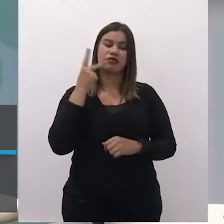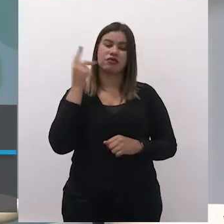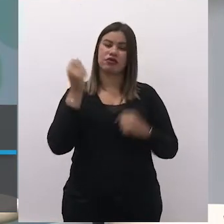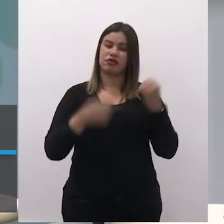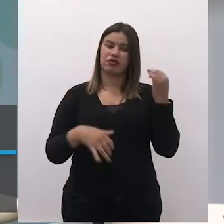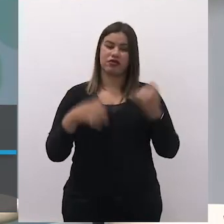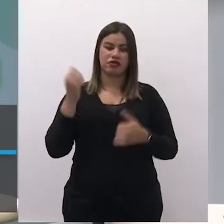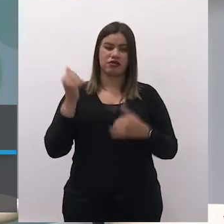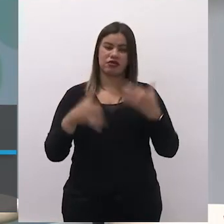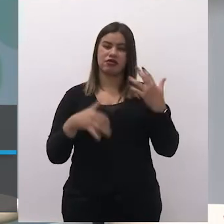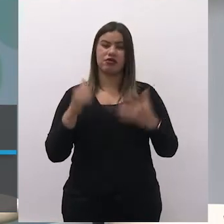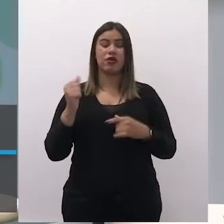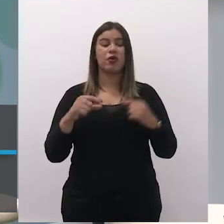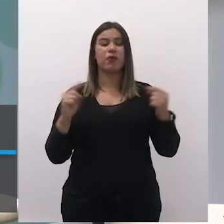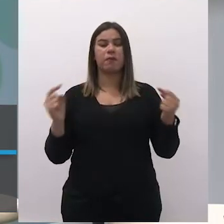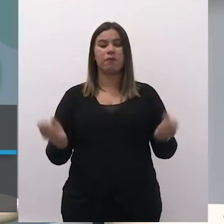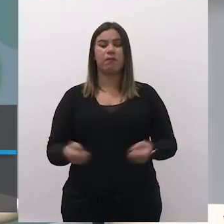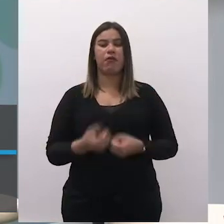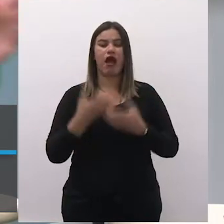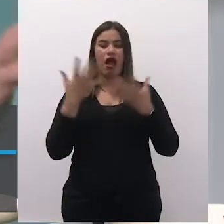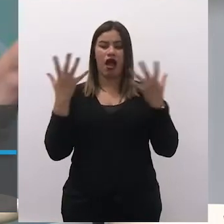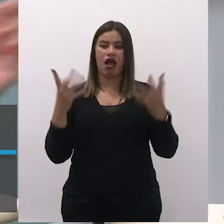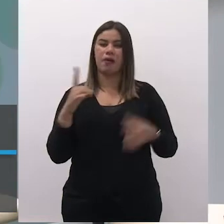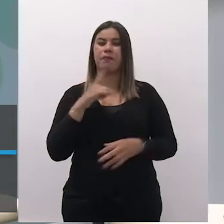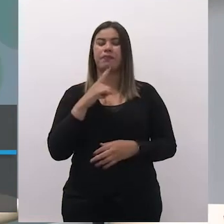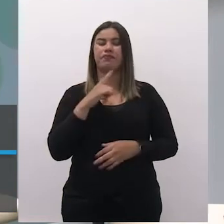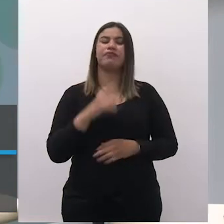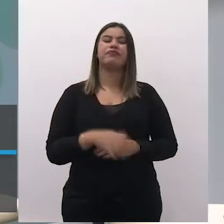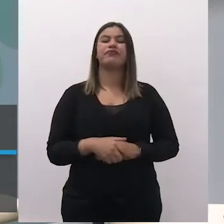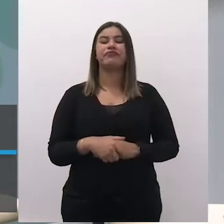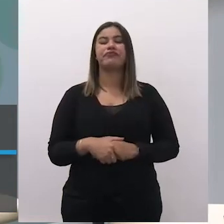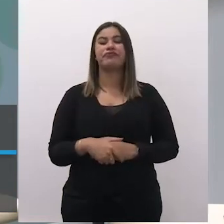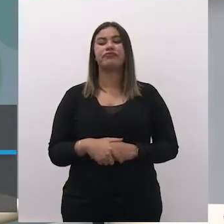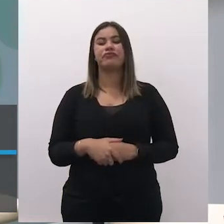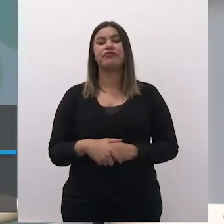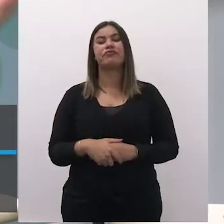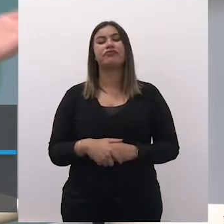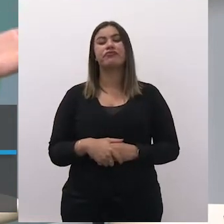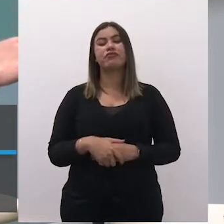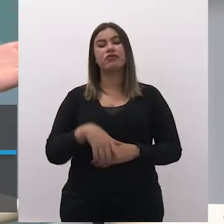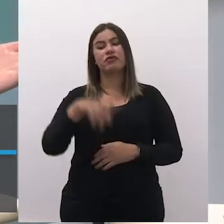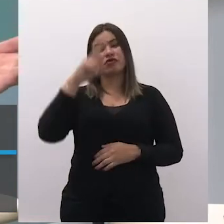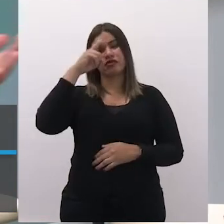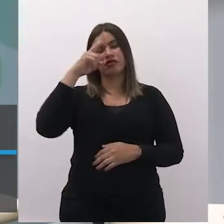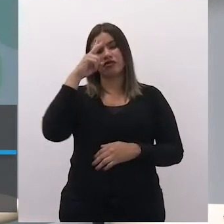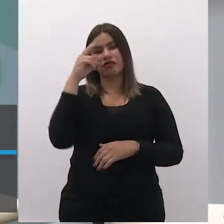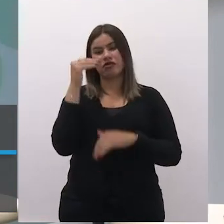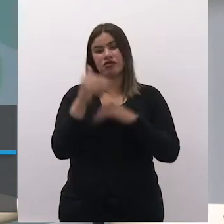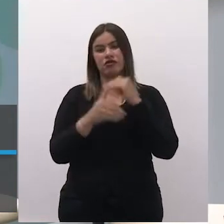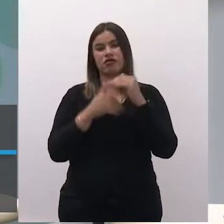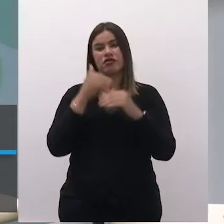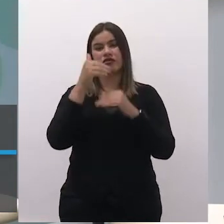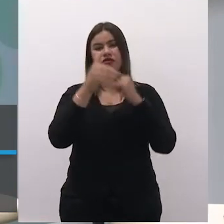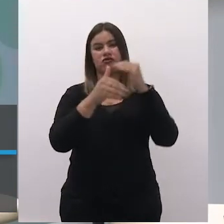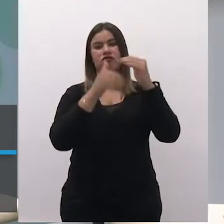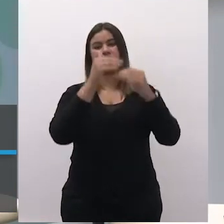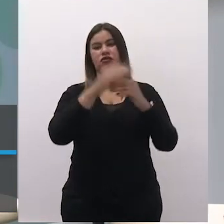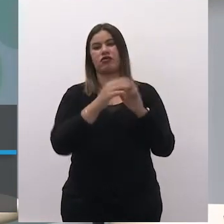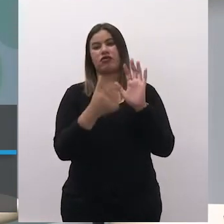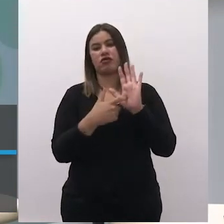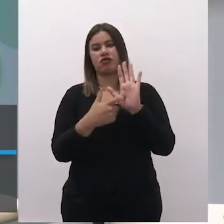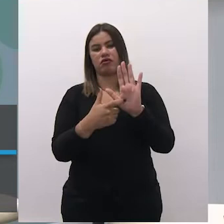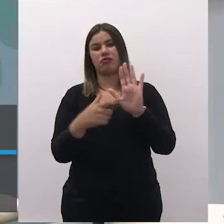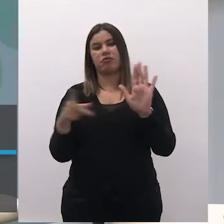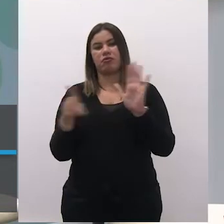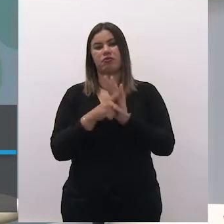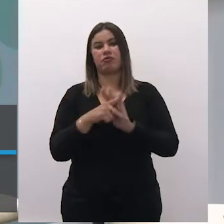sua teoria é bem aflorada. Tá? Então, vamos relembrar, Grazi, alguns estágios de desenvolvimento apresentados por